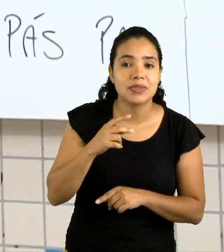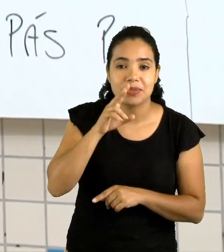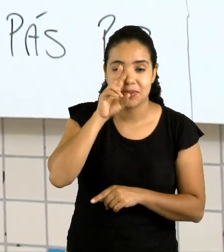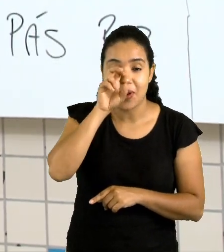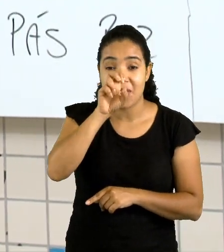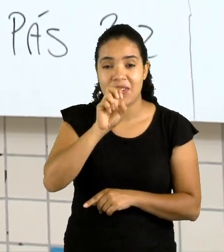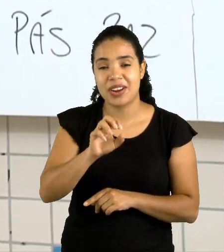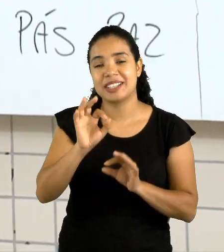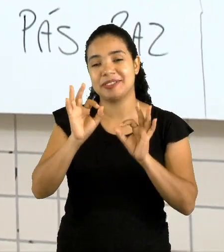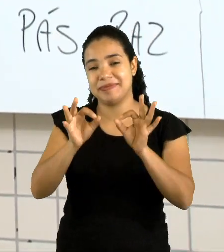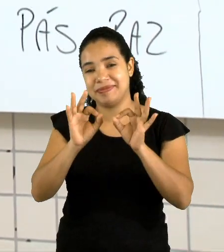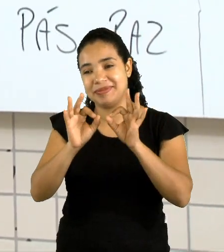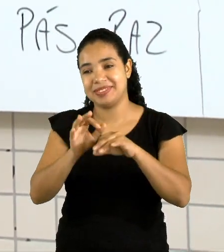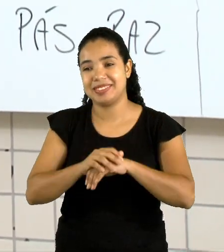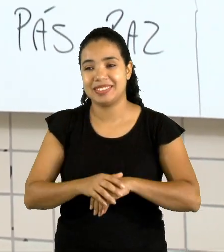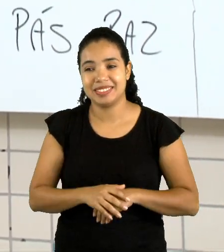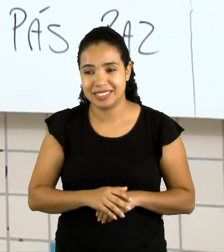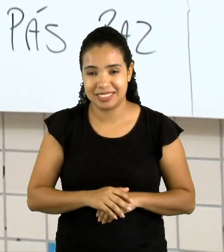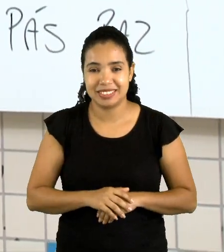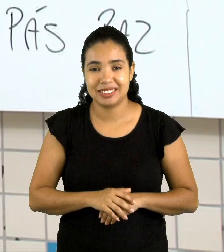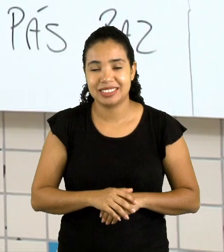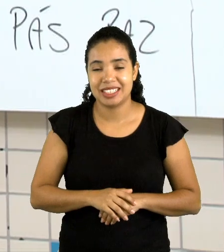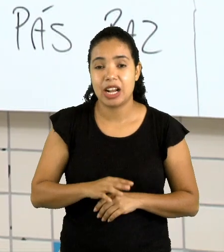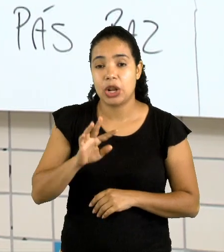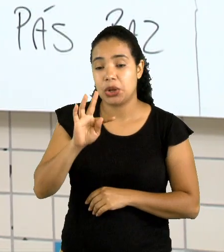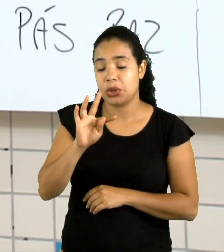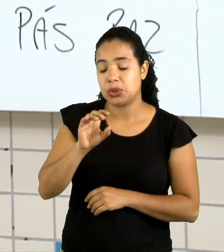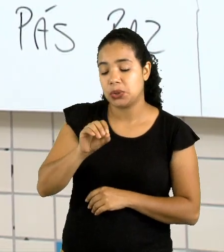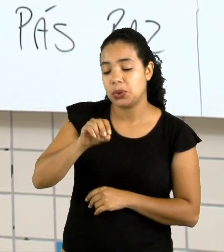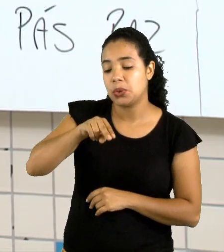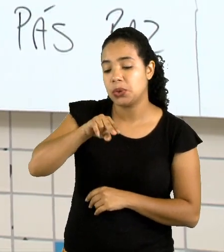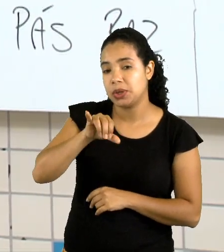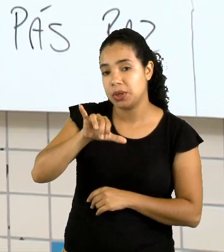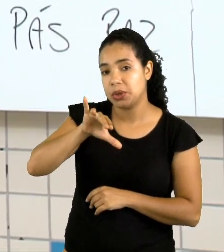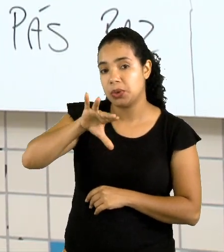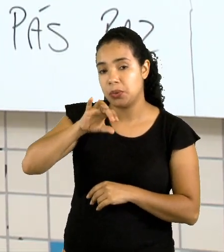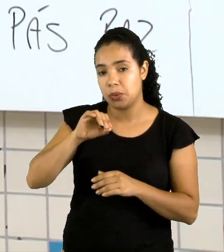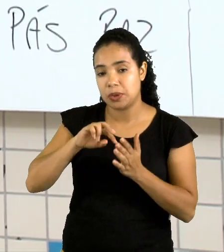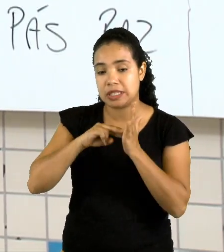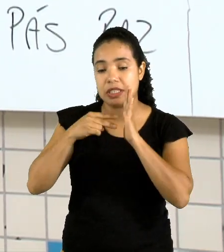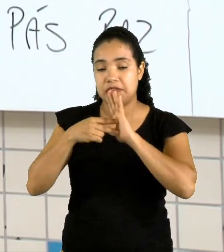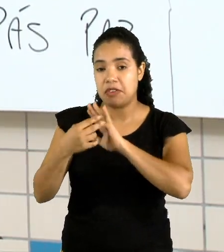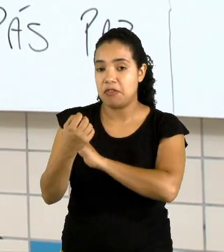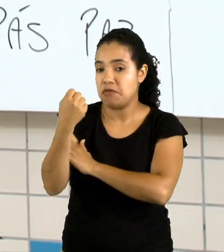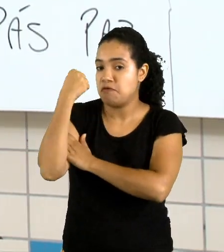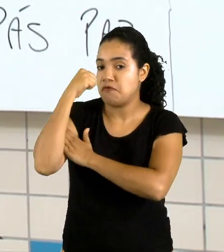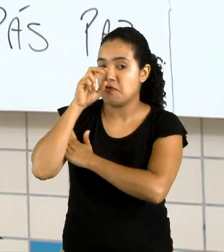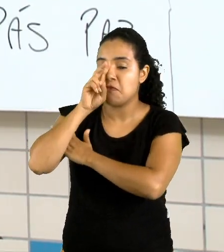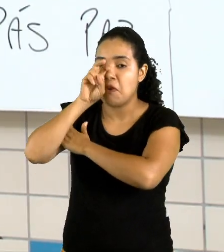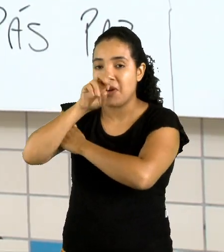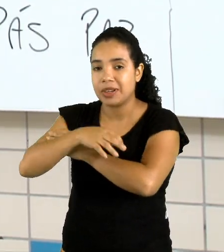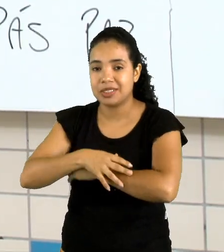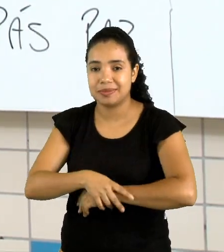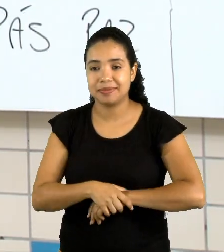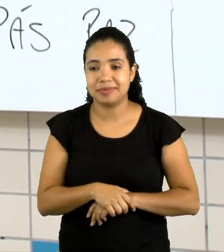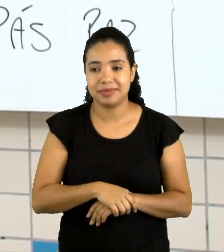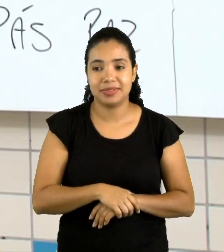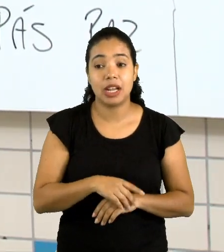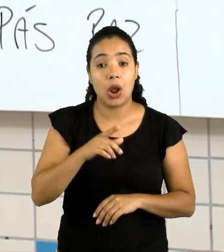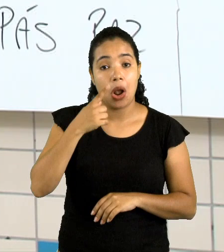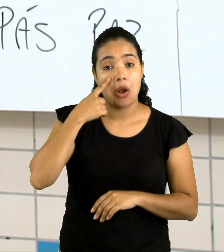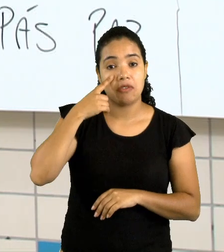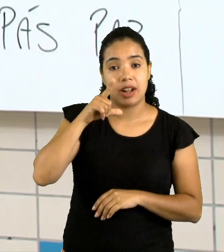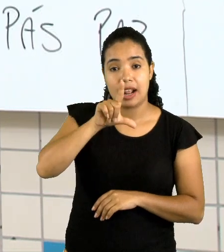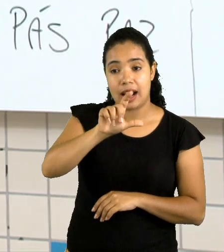Muito bem, tônico vem da palavra forte, lembra a palavra forte, tá? Leiam comigo. Lá,